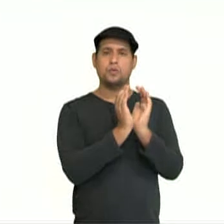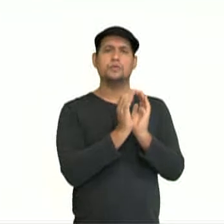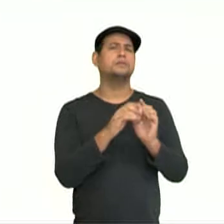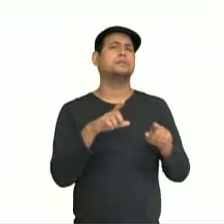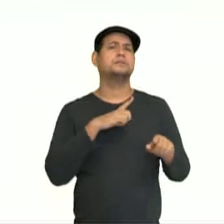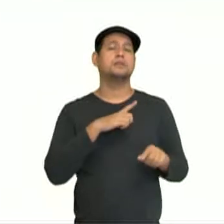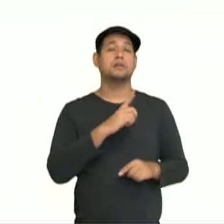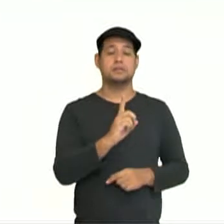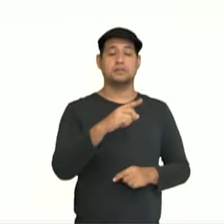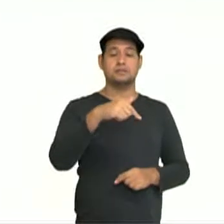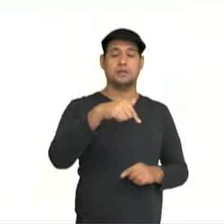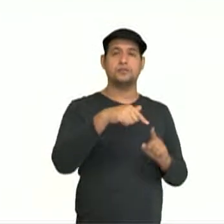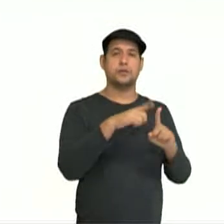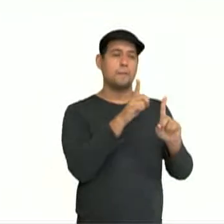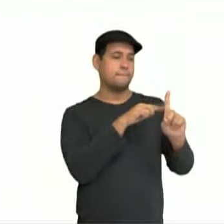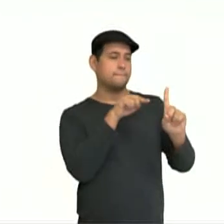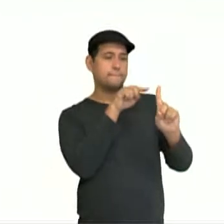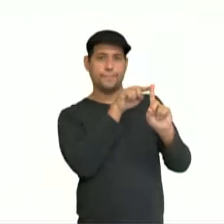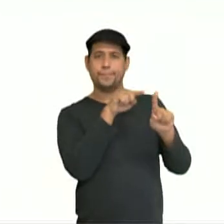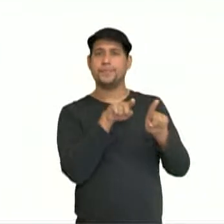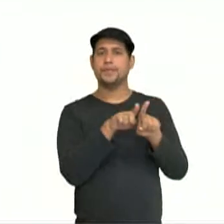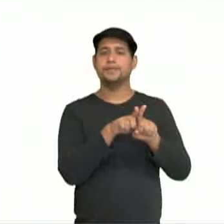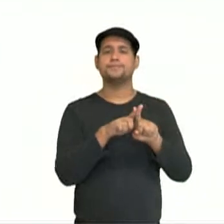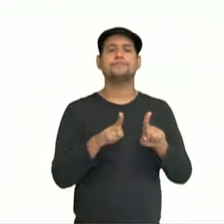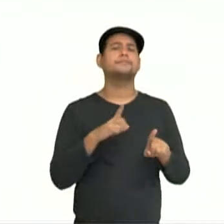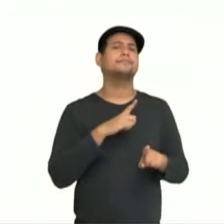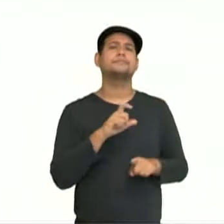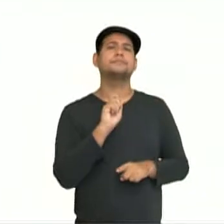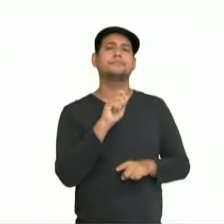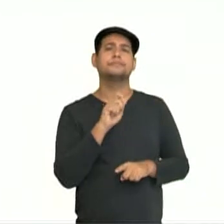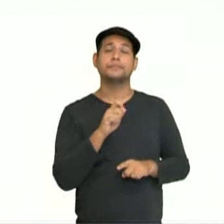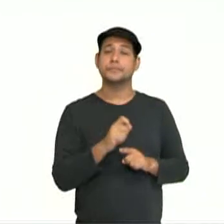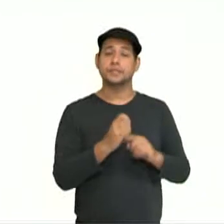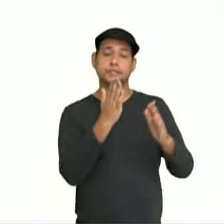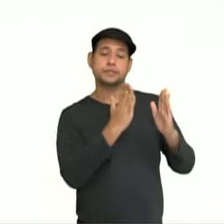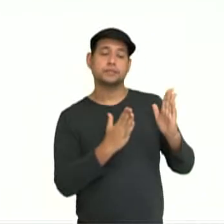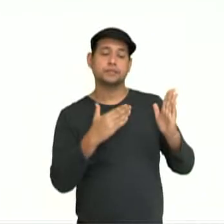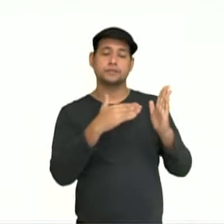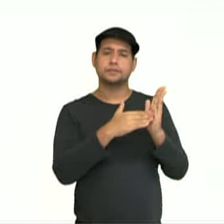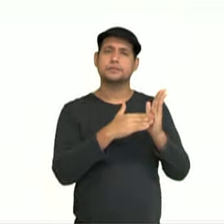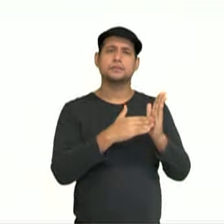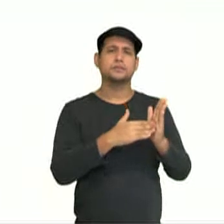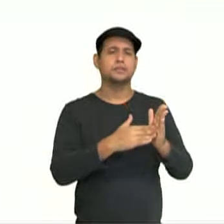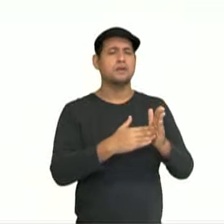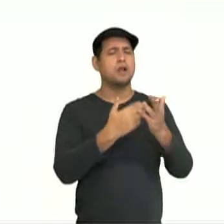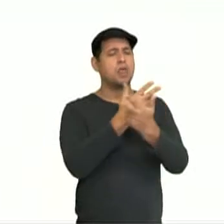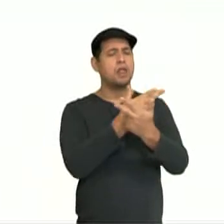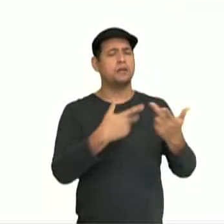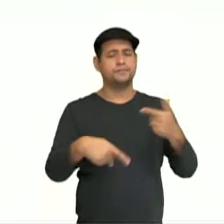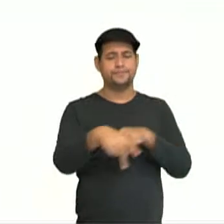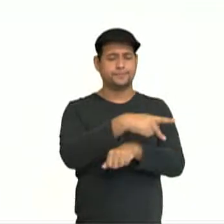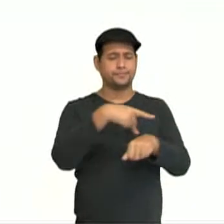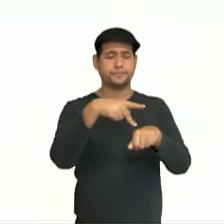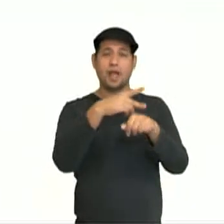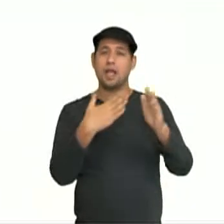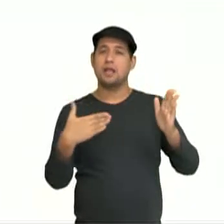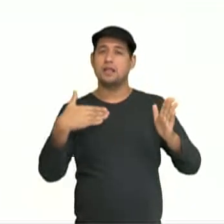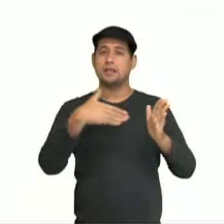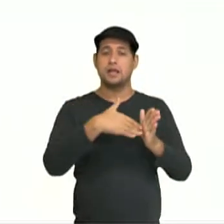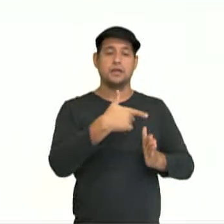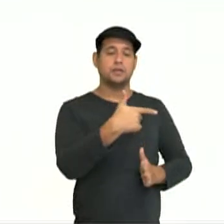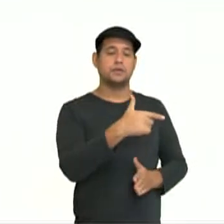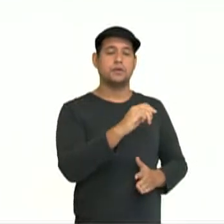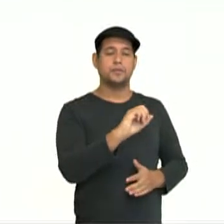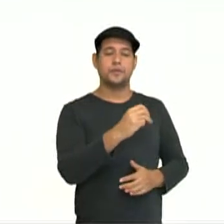essas 17 metas numa agenda que se pleiteia atingi-los por todos os países até